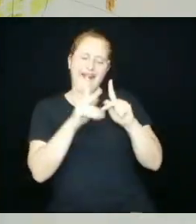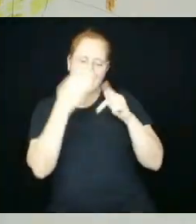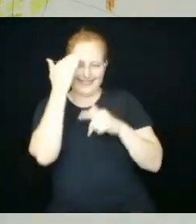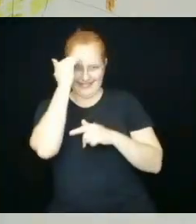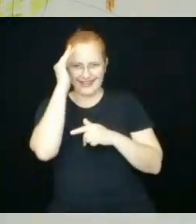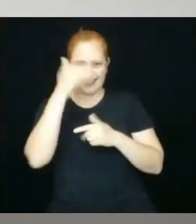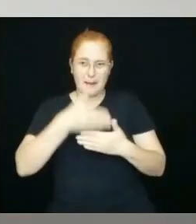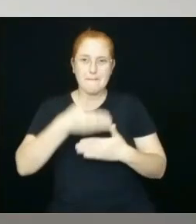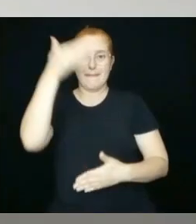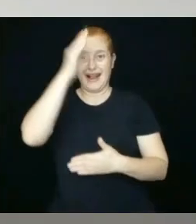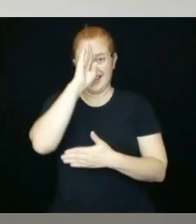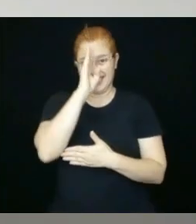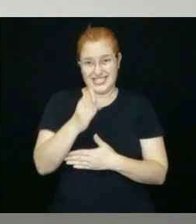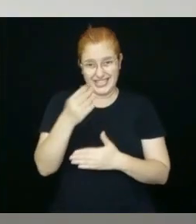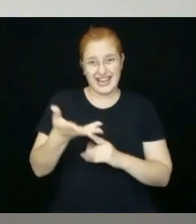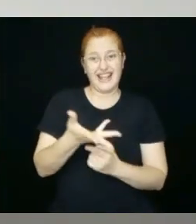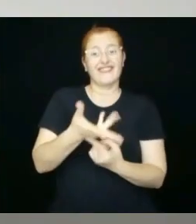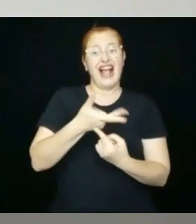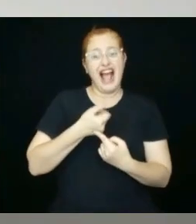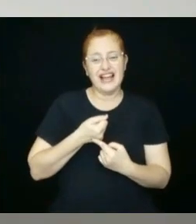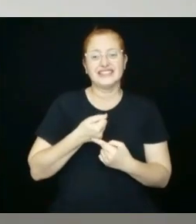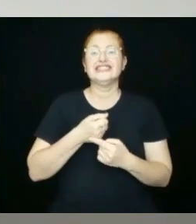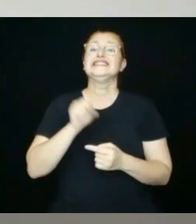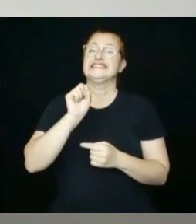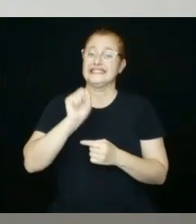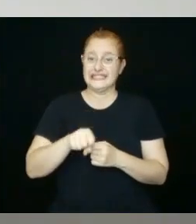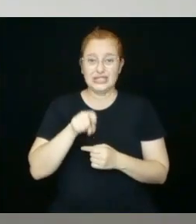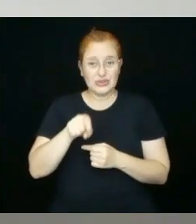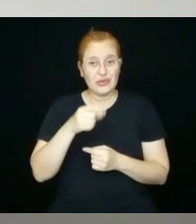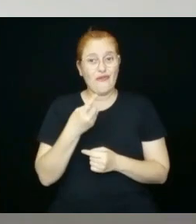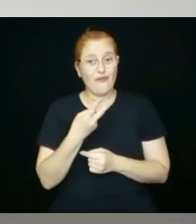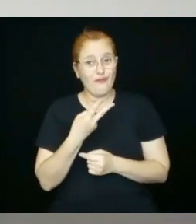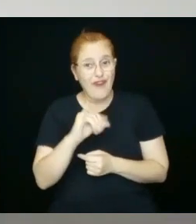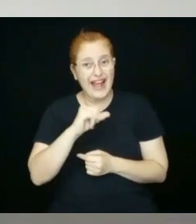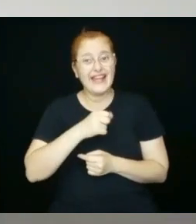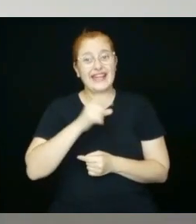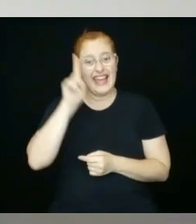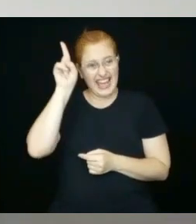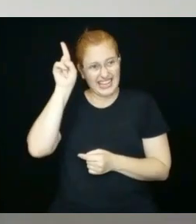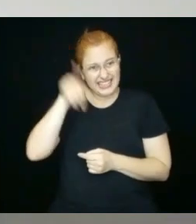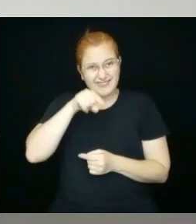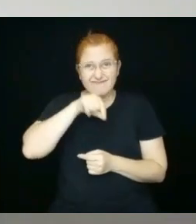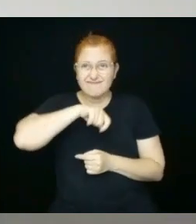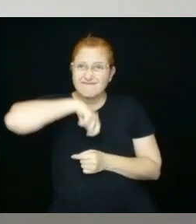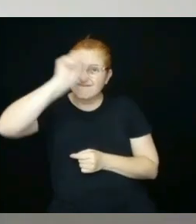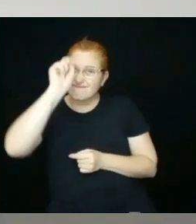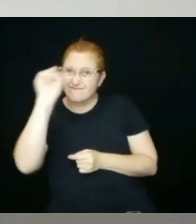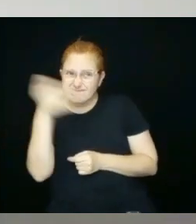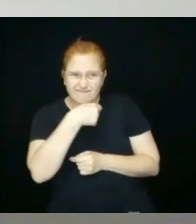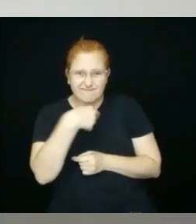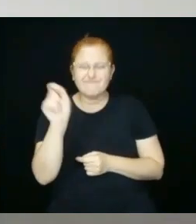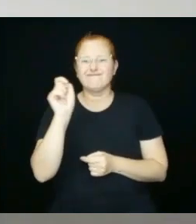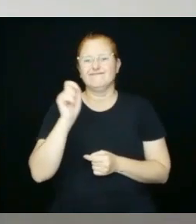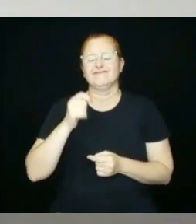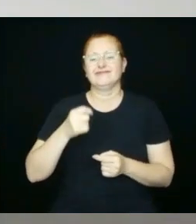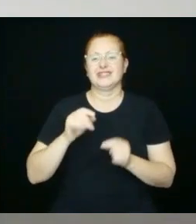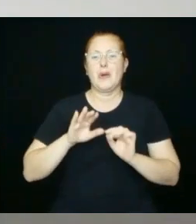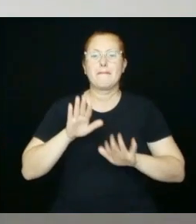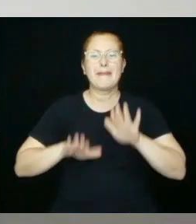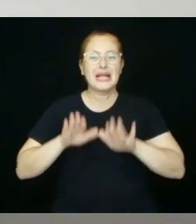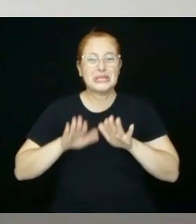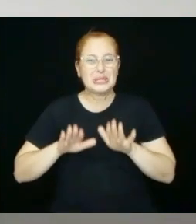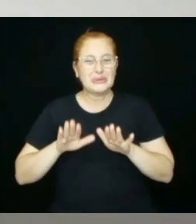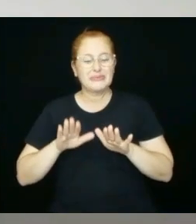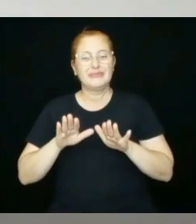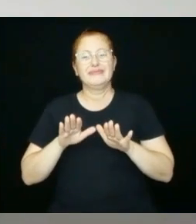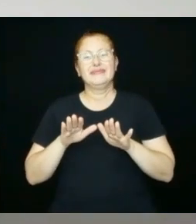vamos na parede. Fica à vontade para riscar a parede. Alguns dias antes de começar, né? Uns 13 dias, eu